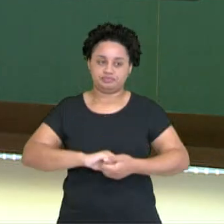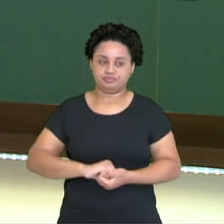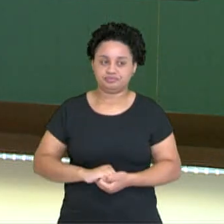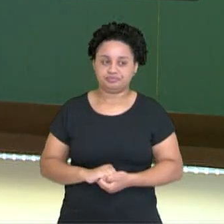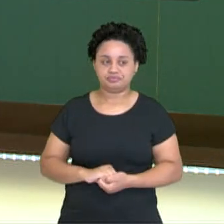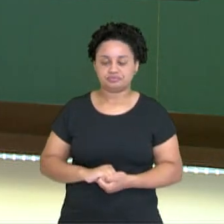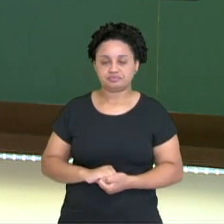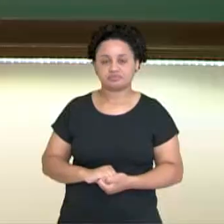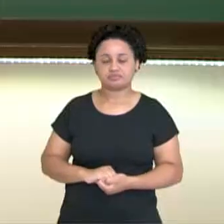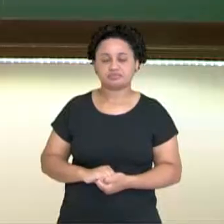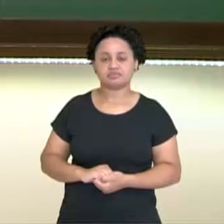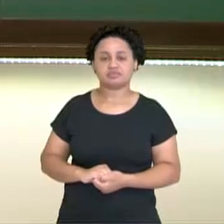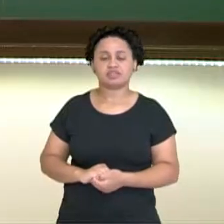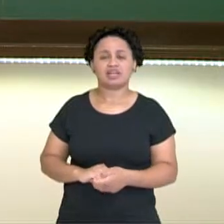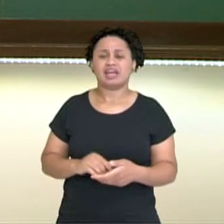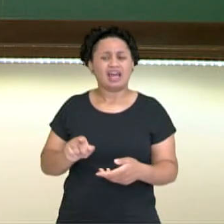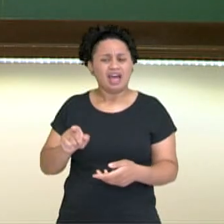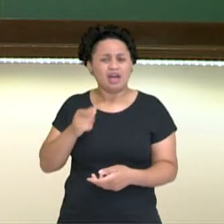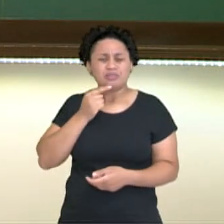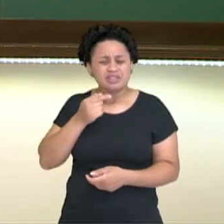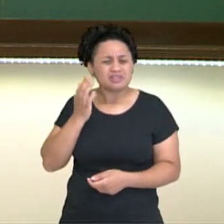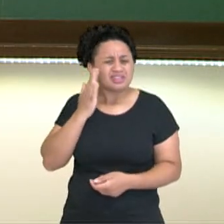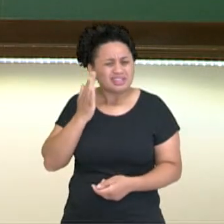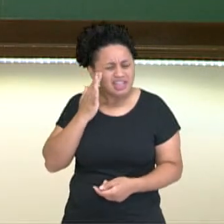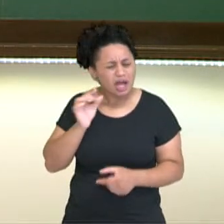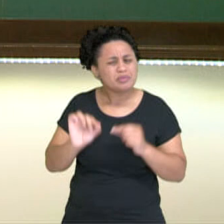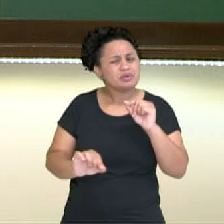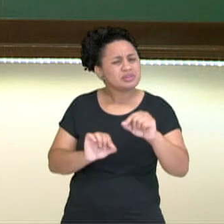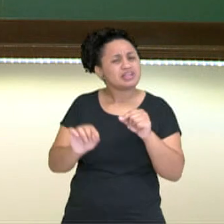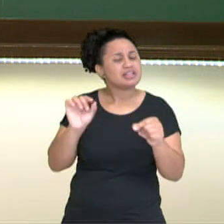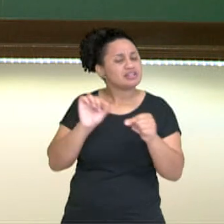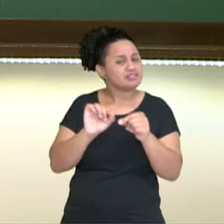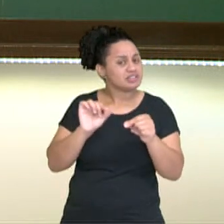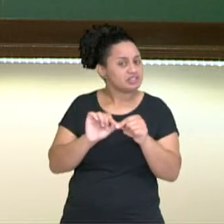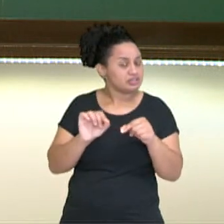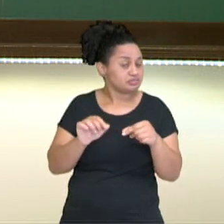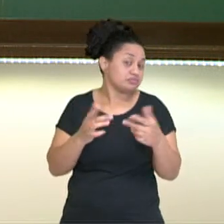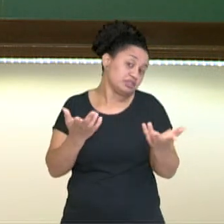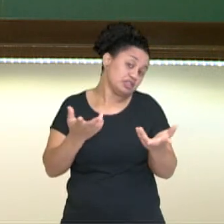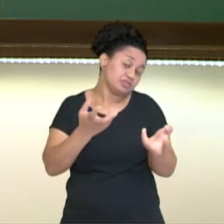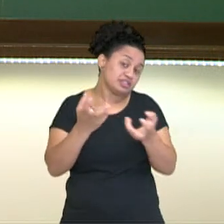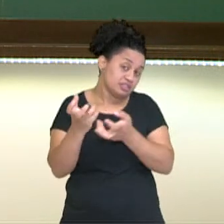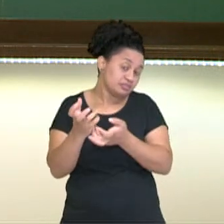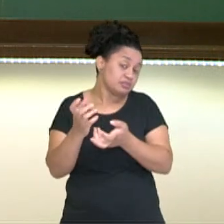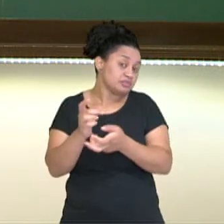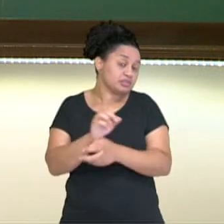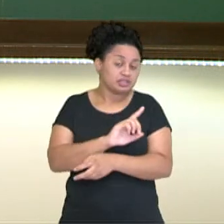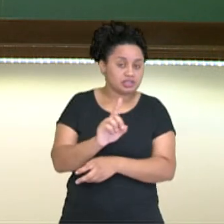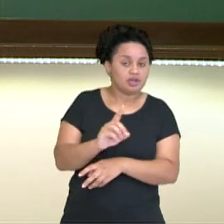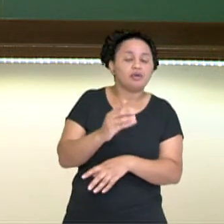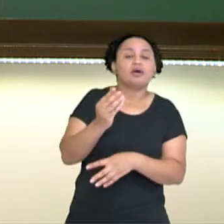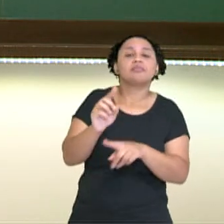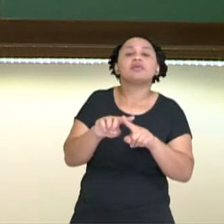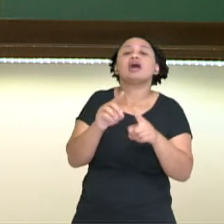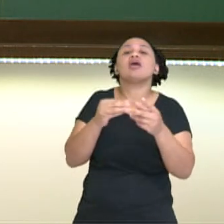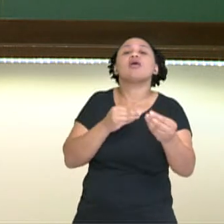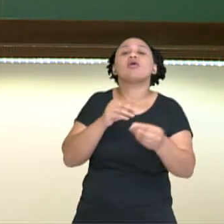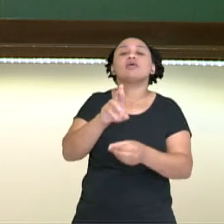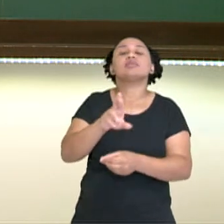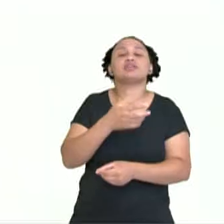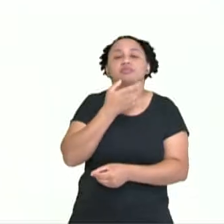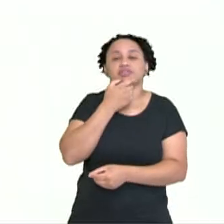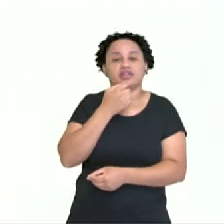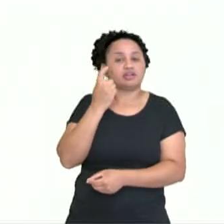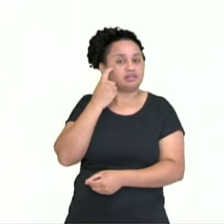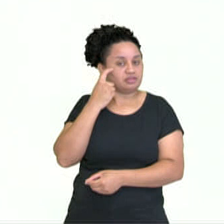he doing? Ele por um acaso sabe o que ele está fazendo? Chegamos à conclusão que não. Como que eu daria essa resposta em inglês? Pensem